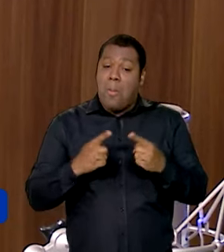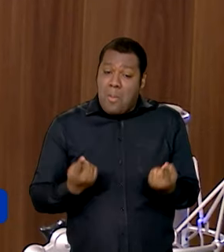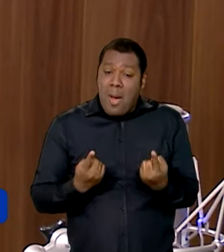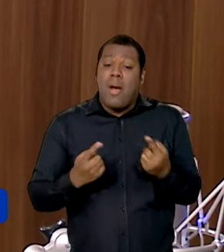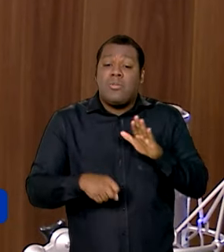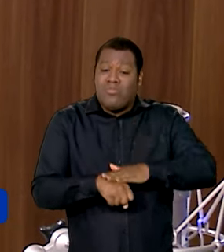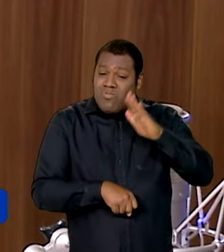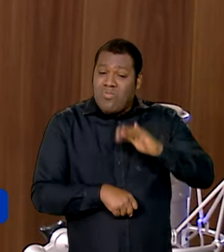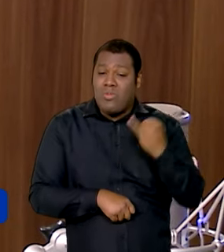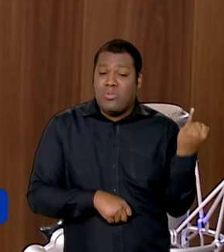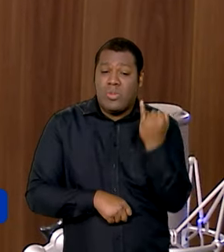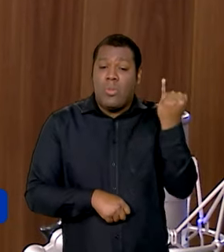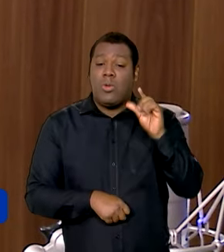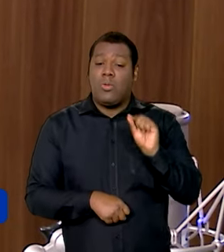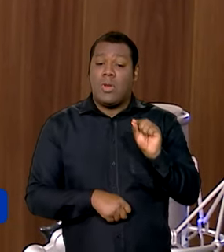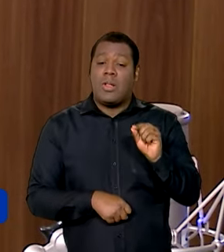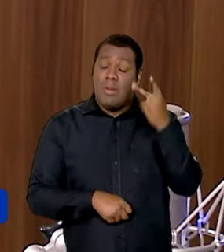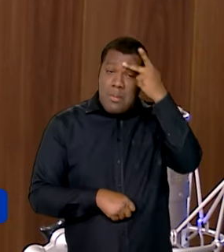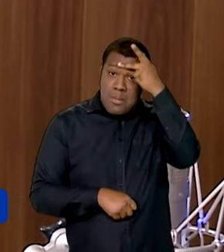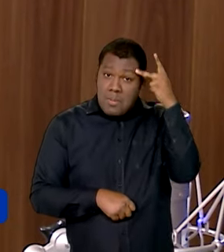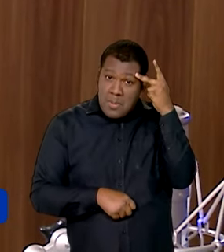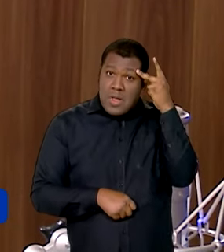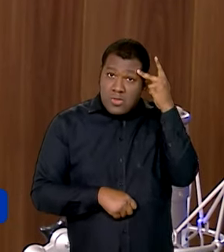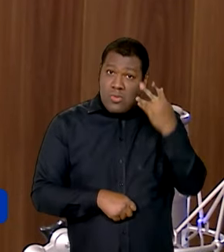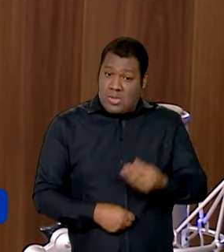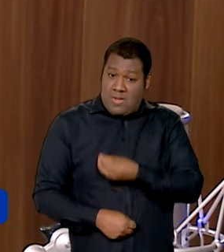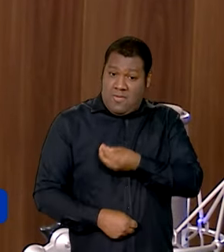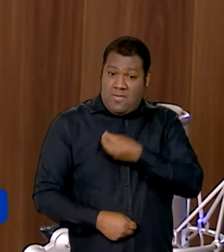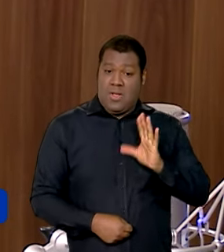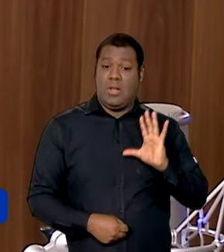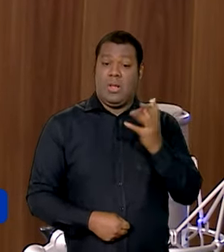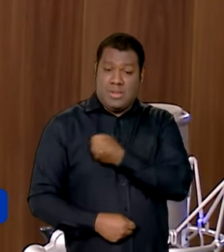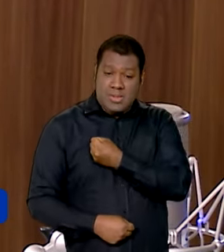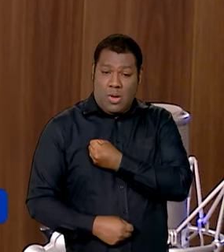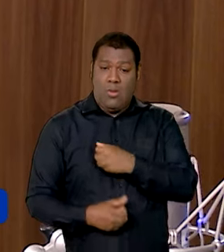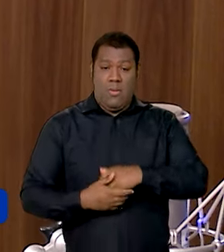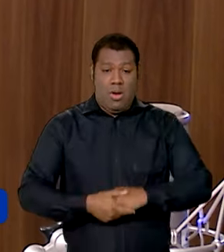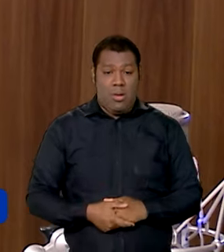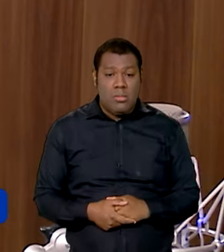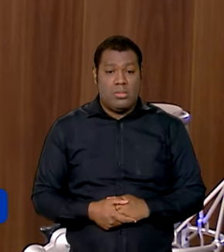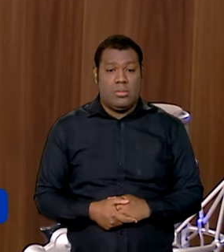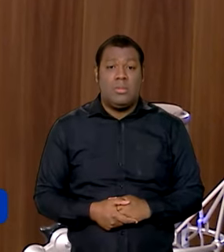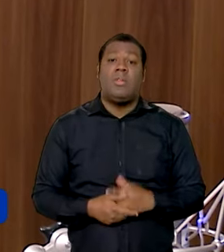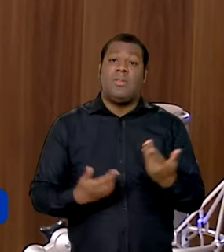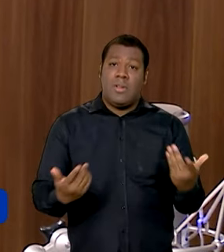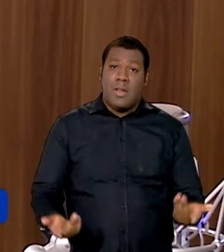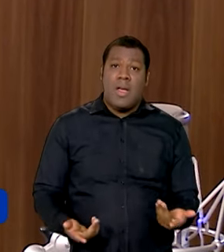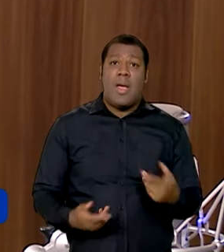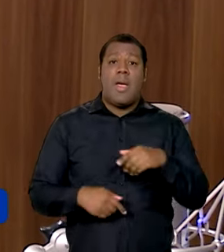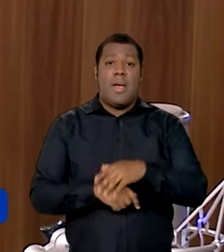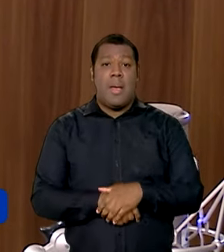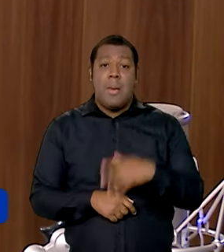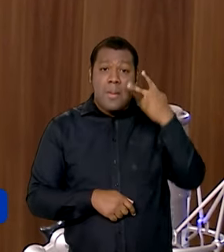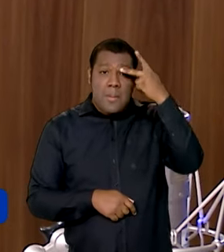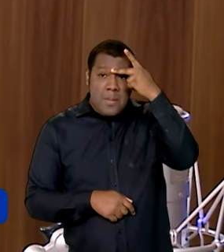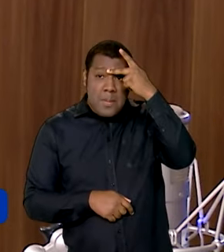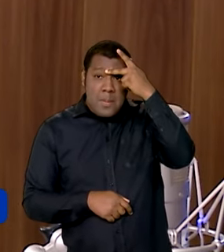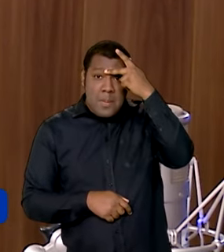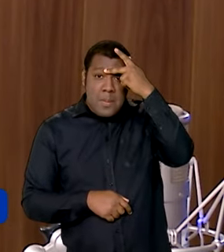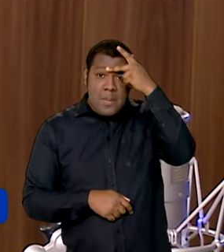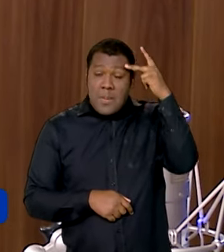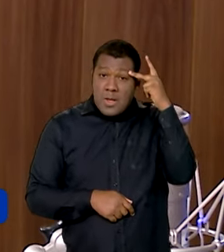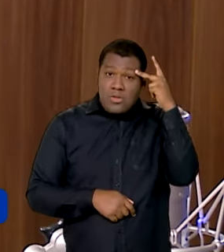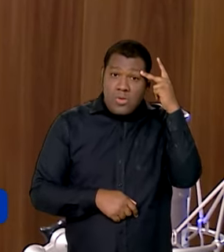eh as possibilidades perder vidas eh de dar o alerta a tempo que as pessoas retirem parte também do seu